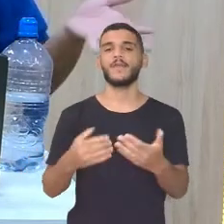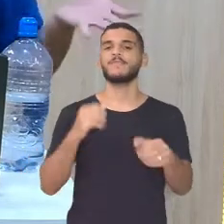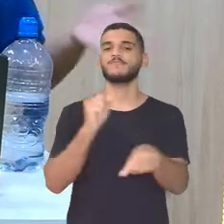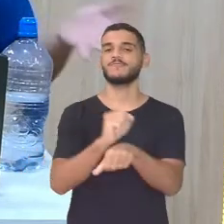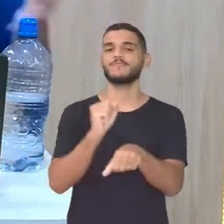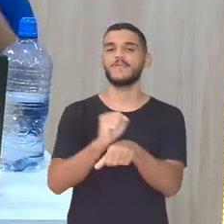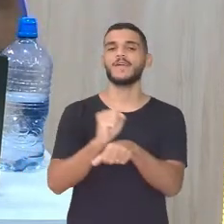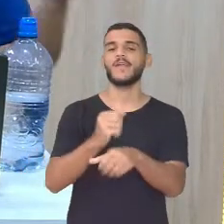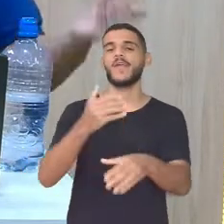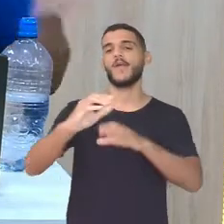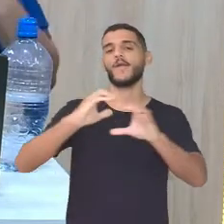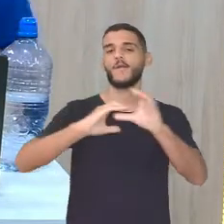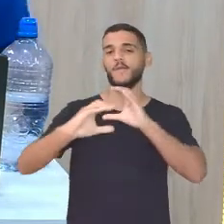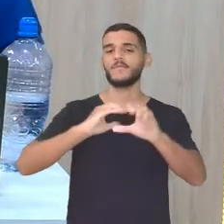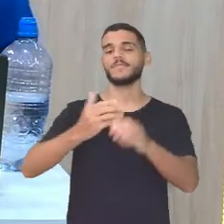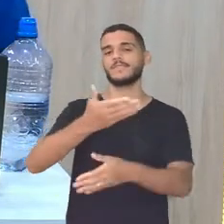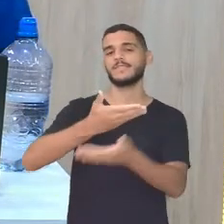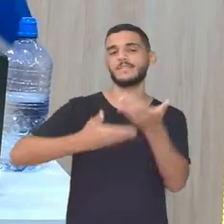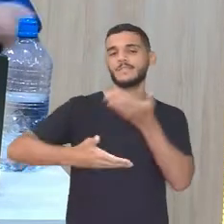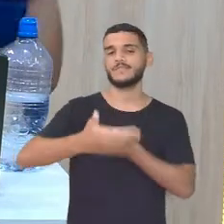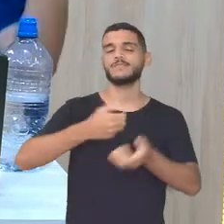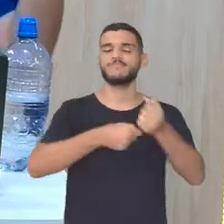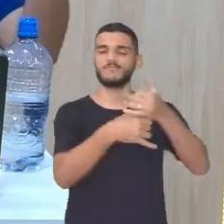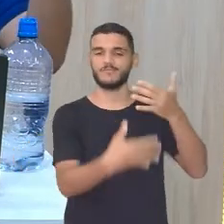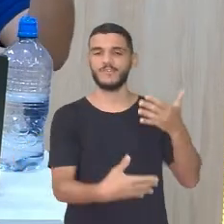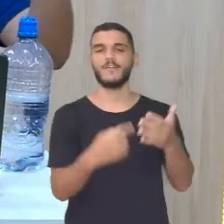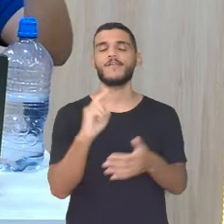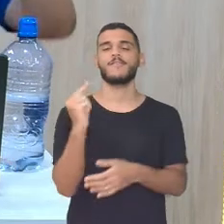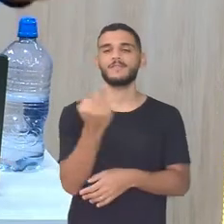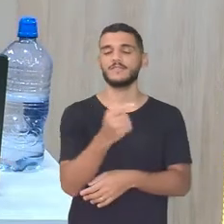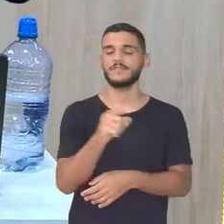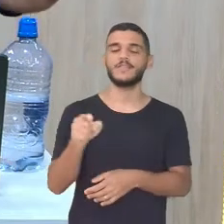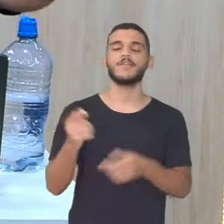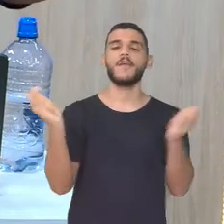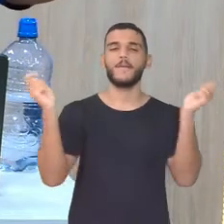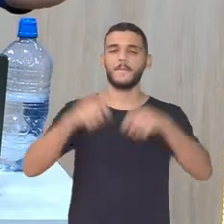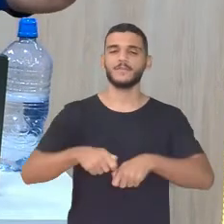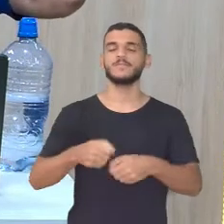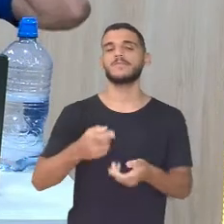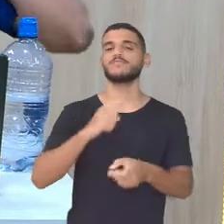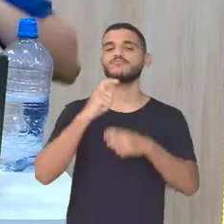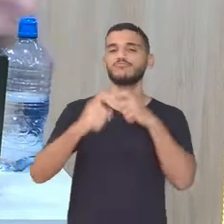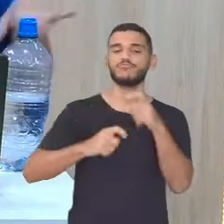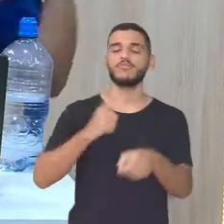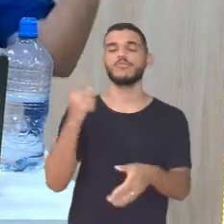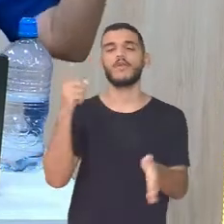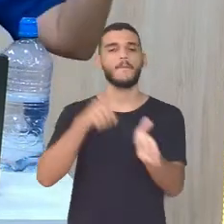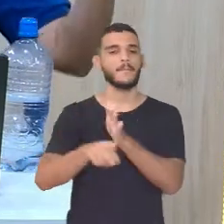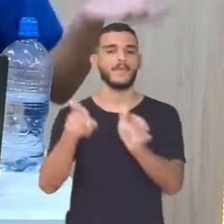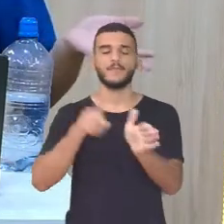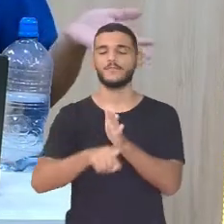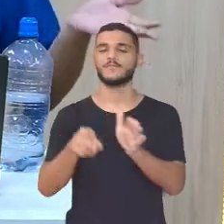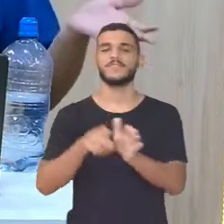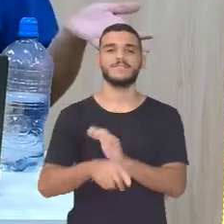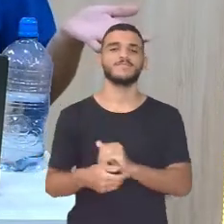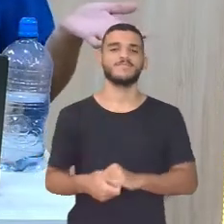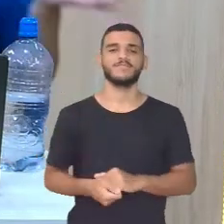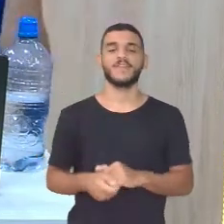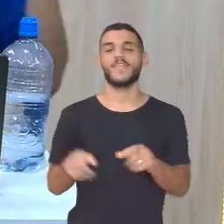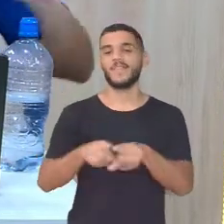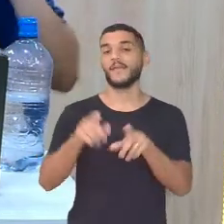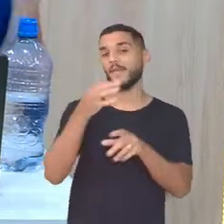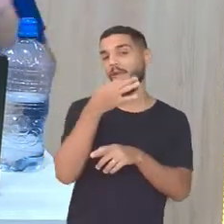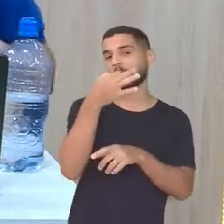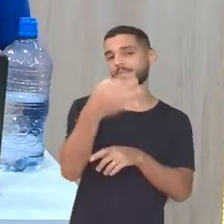sabem que o chat é essa ferramenta de troca. Então vocês podem tirar dúvidas, dar sugestões,